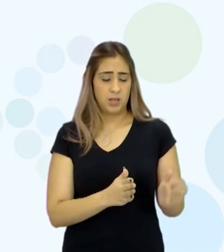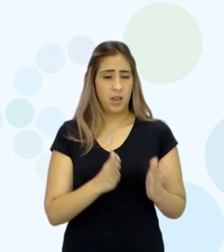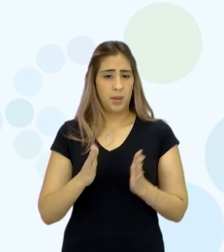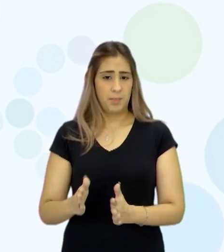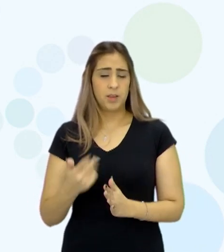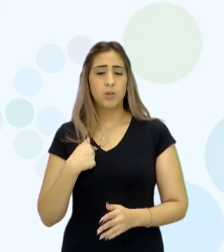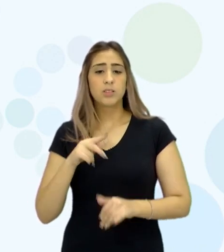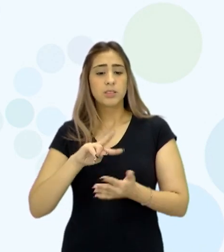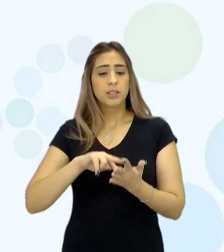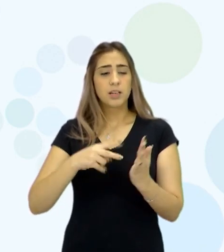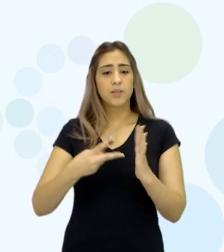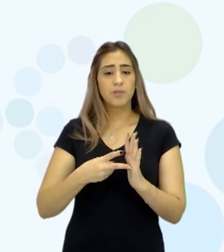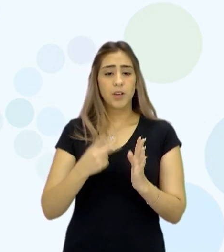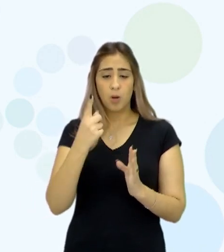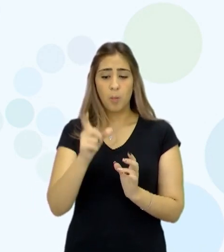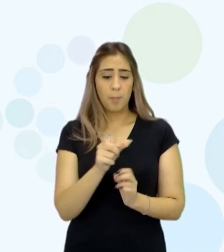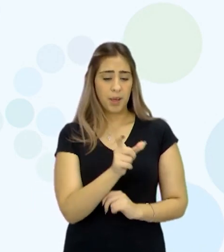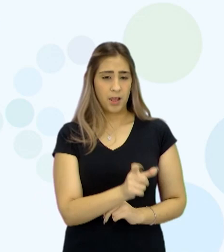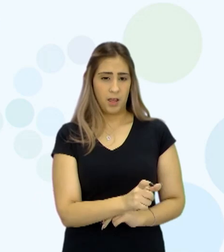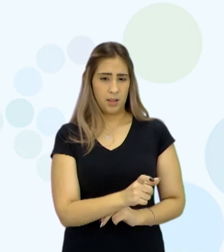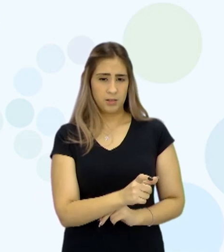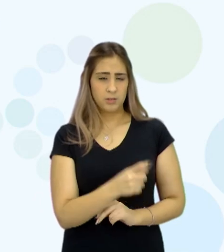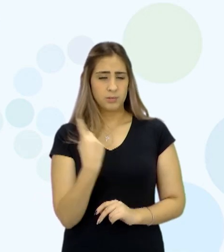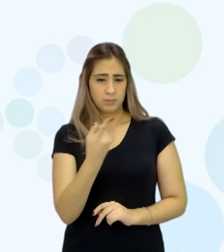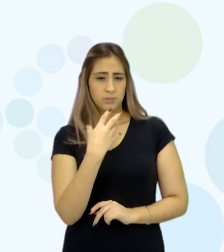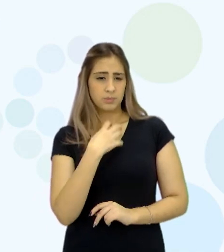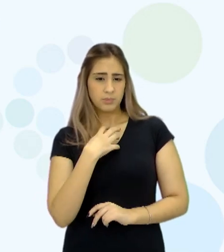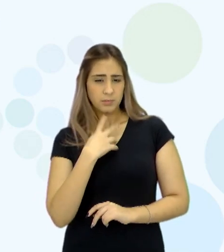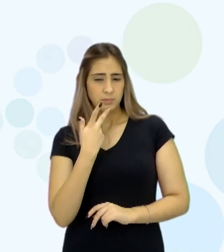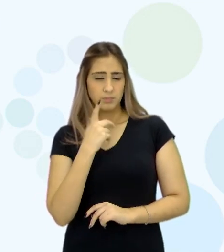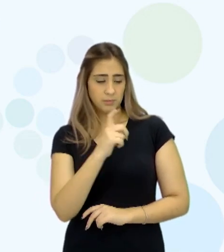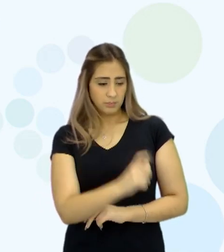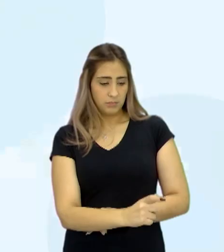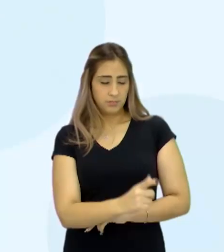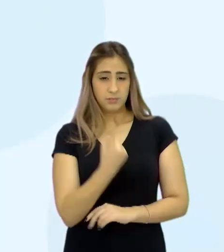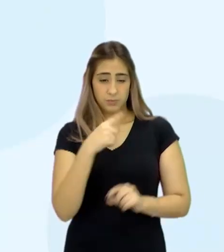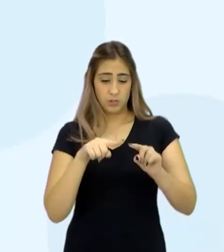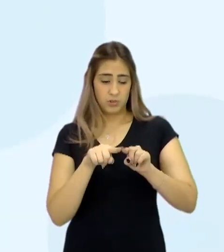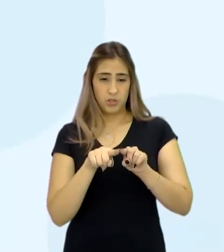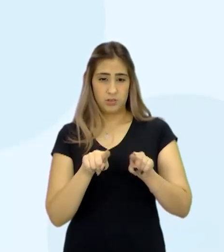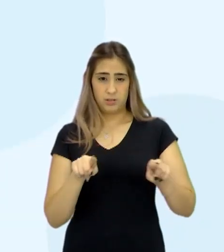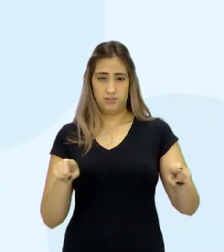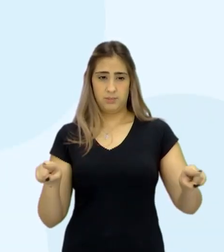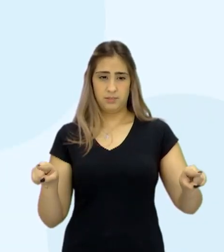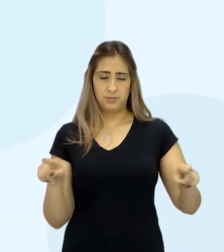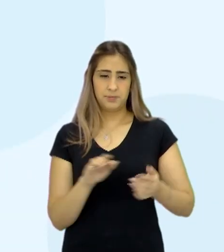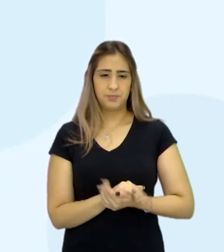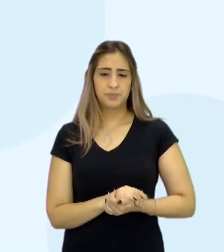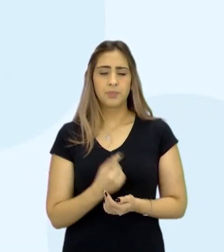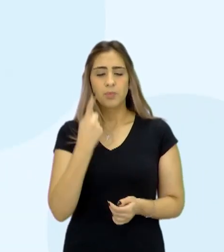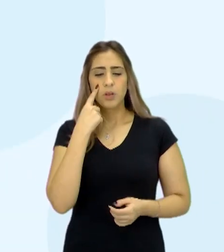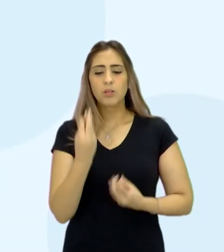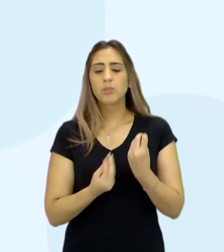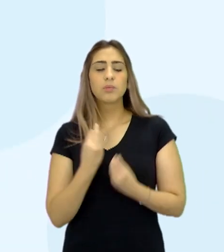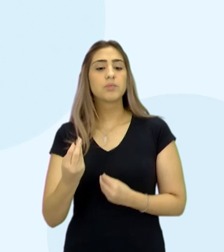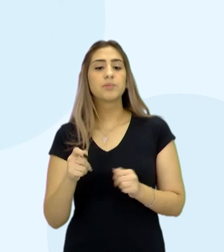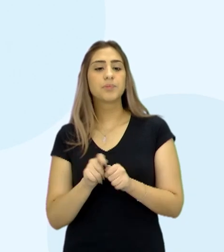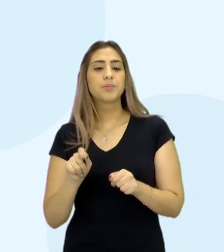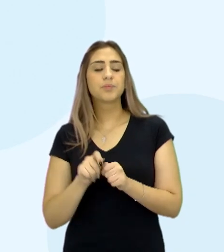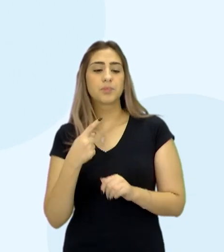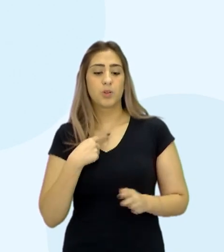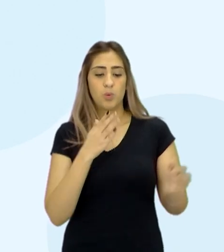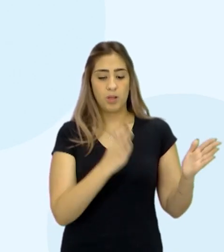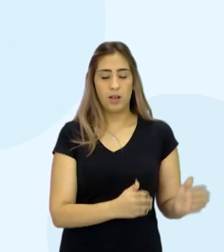um pedaço, tá certo? E neste caso a gente vai falar de um pedaço de reta, tá? Um pedacinho, aquilo que formam os lados